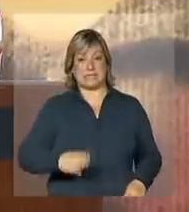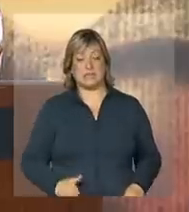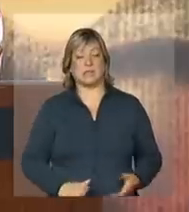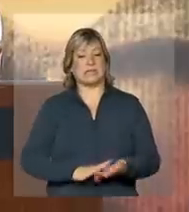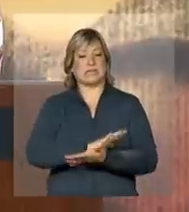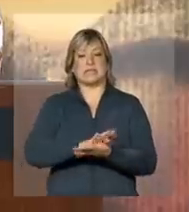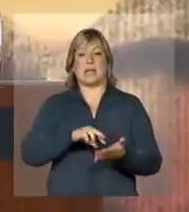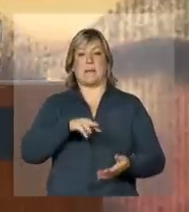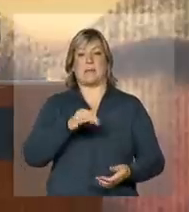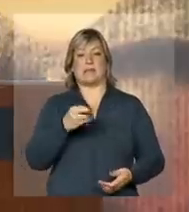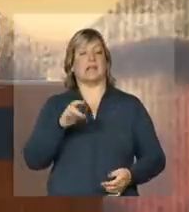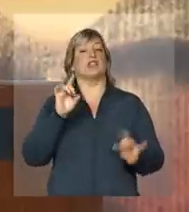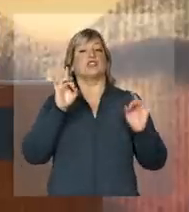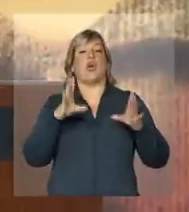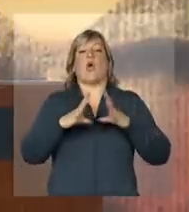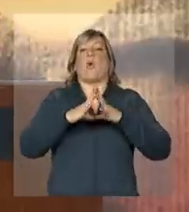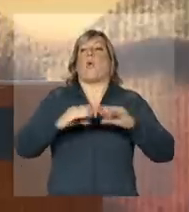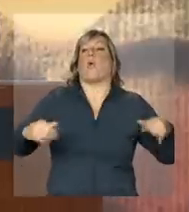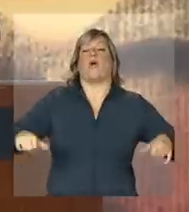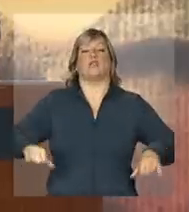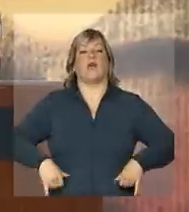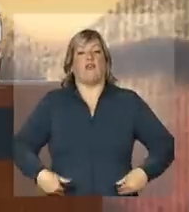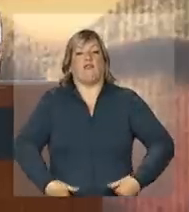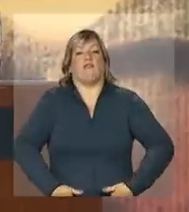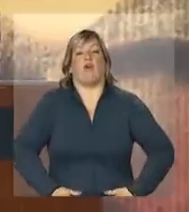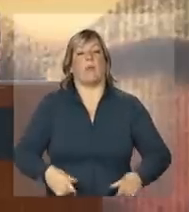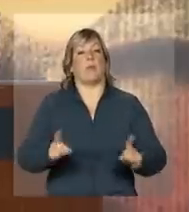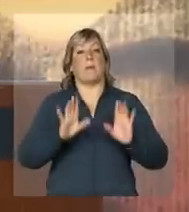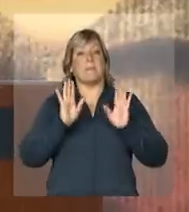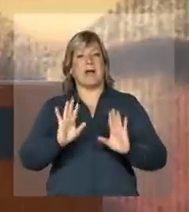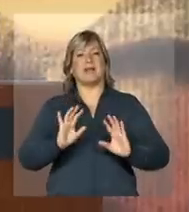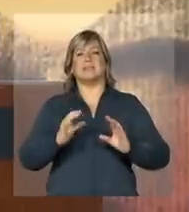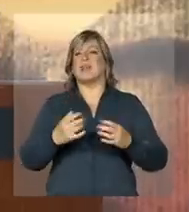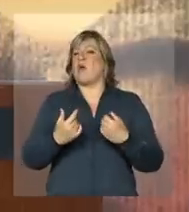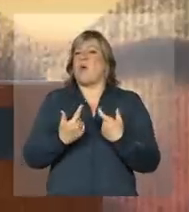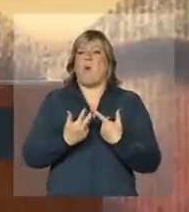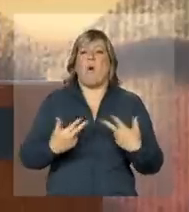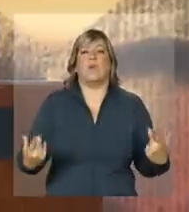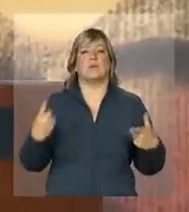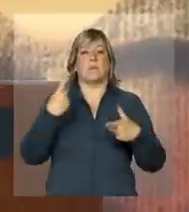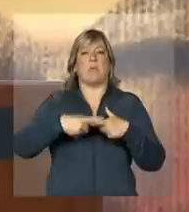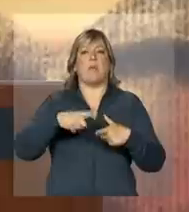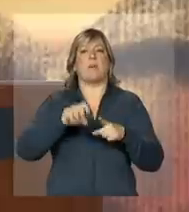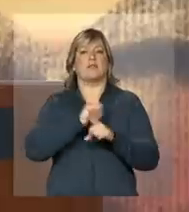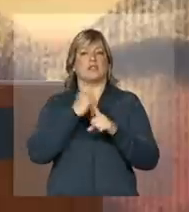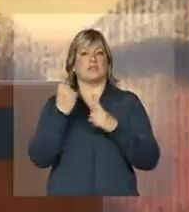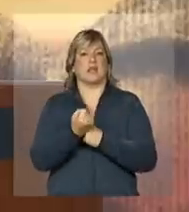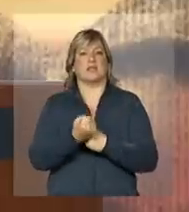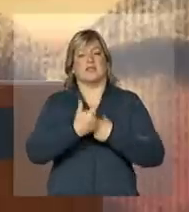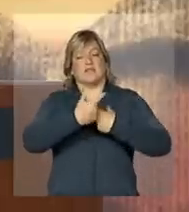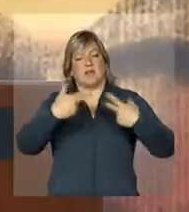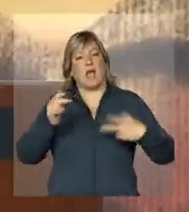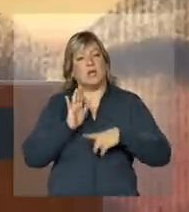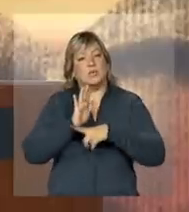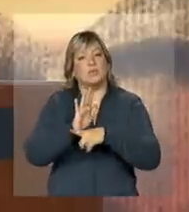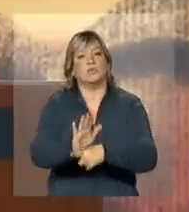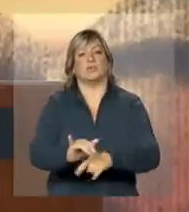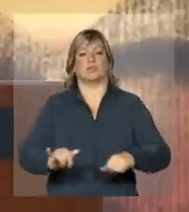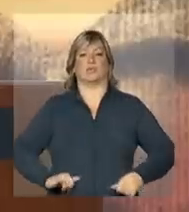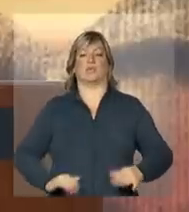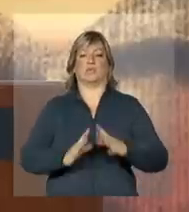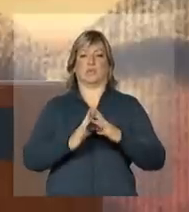para amenizar a fome mas é para trabalhar todo um contexto social mas se não haver um olhar